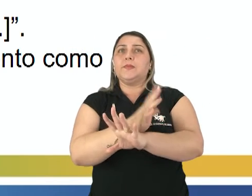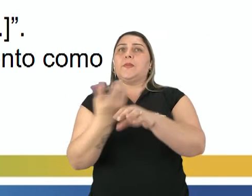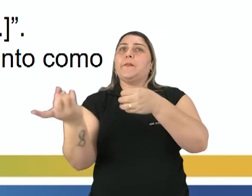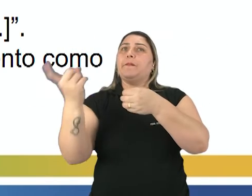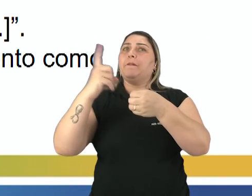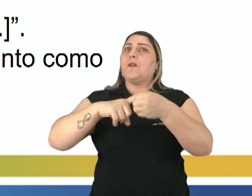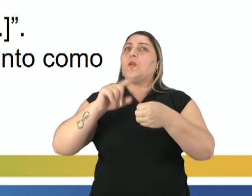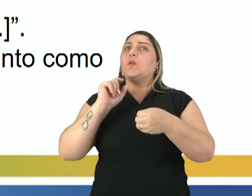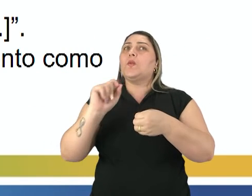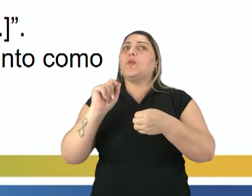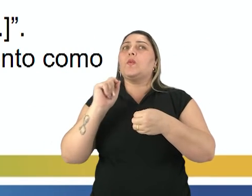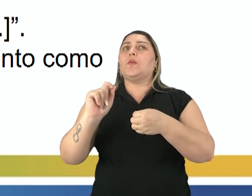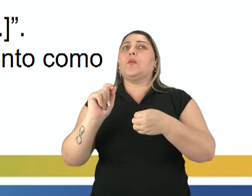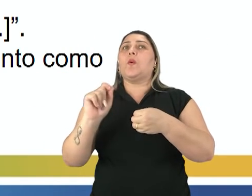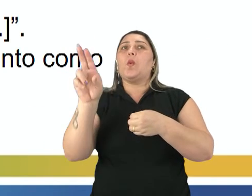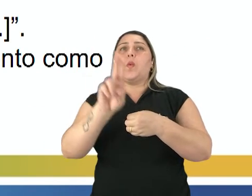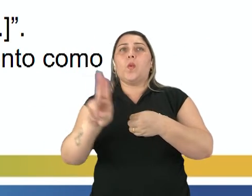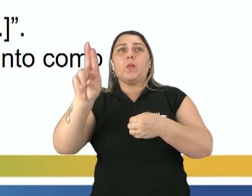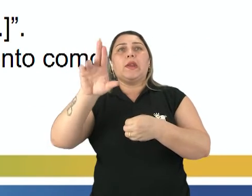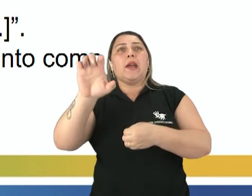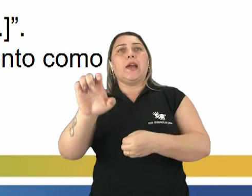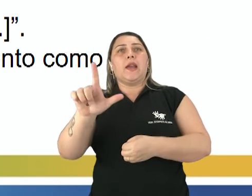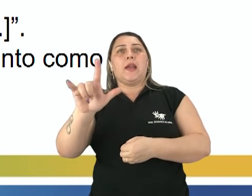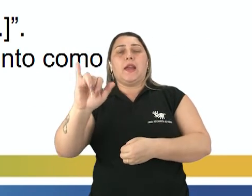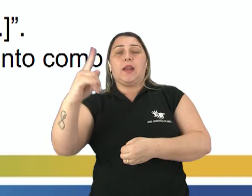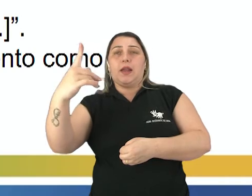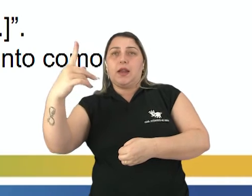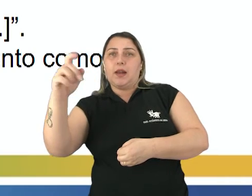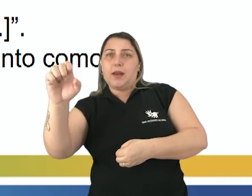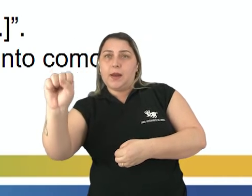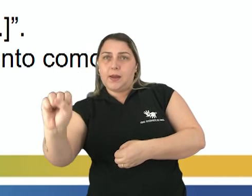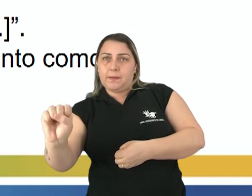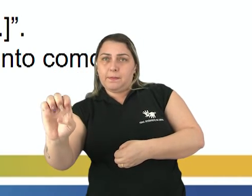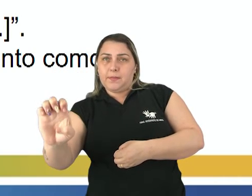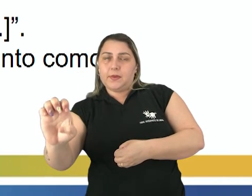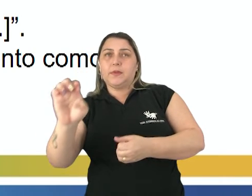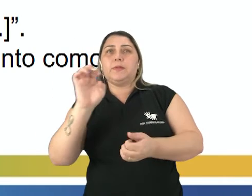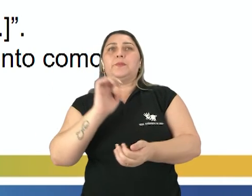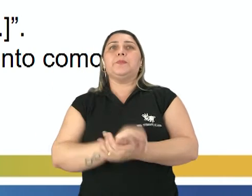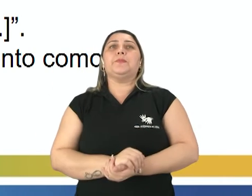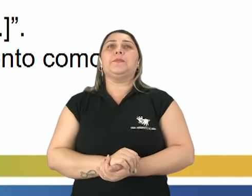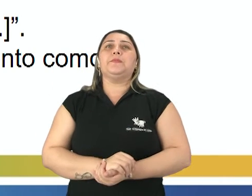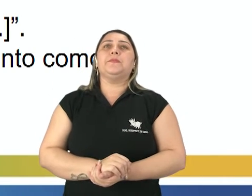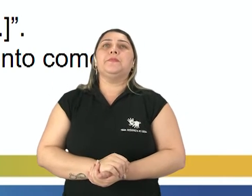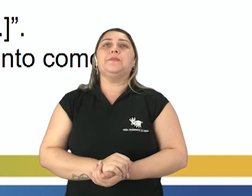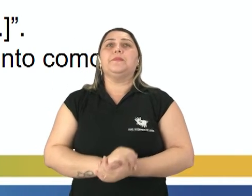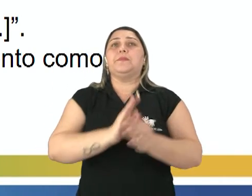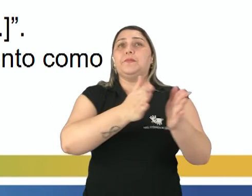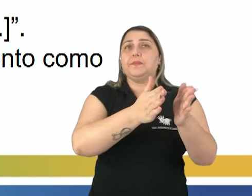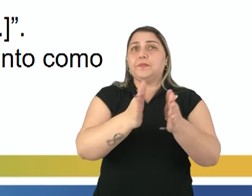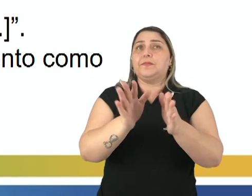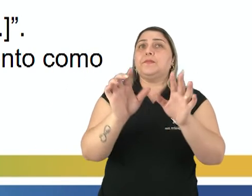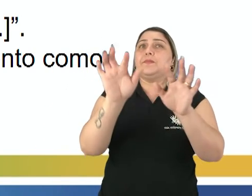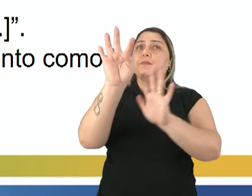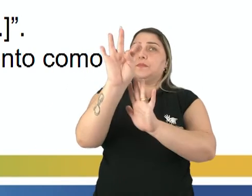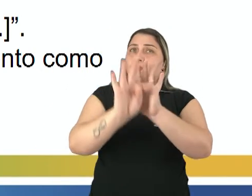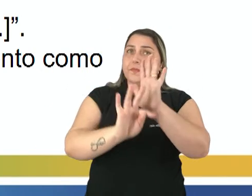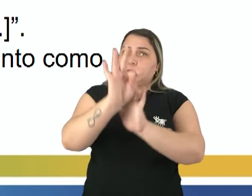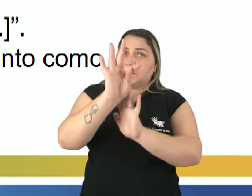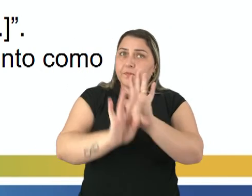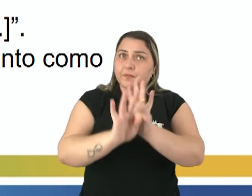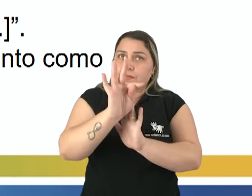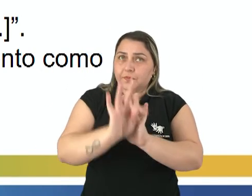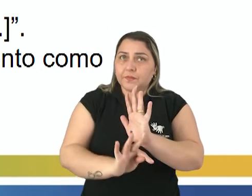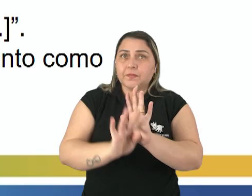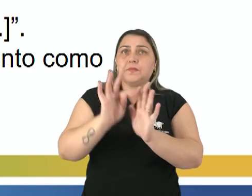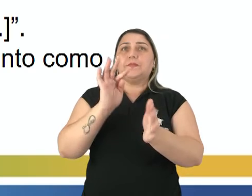construída predominantemente pela retomada de um termo por outro e pelo uso da elipse.